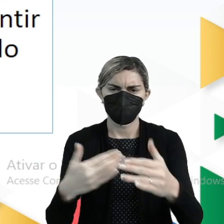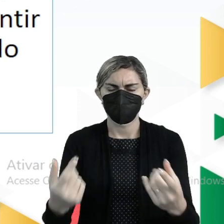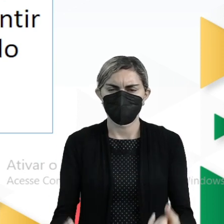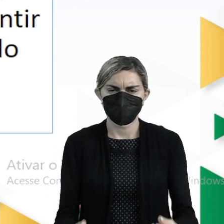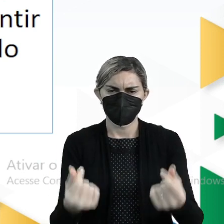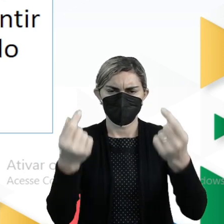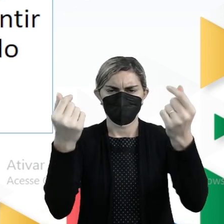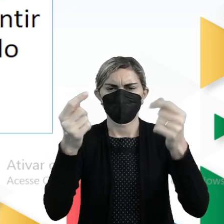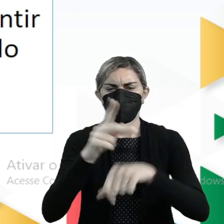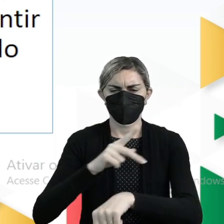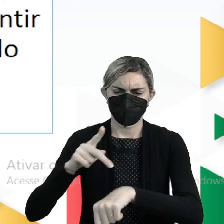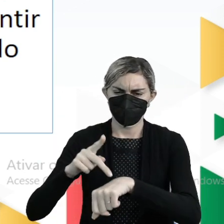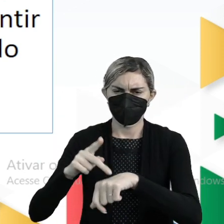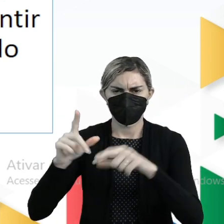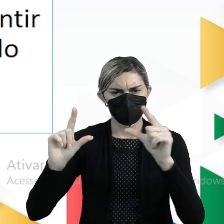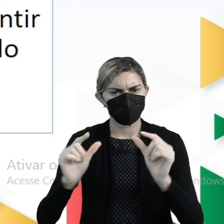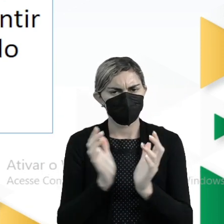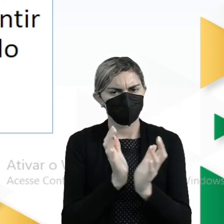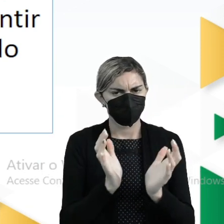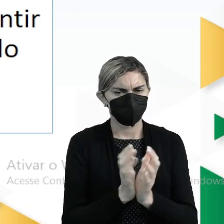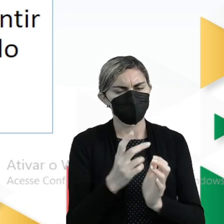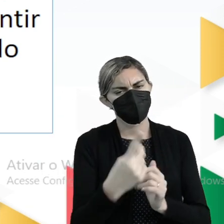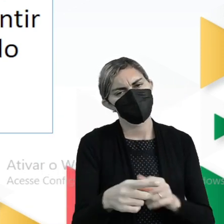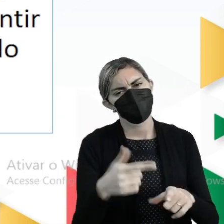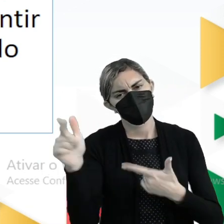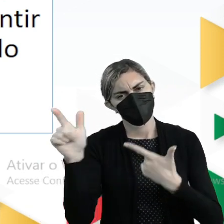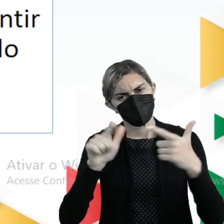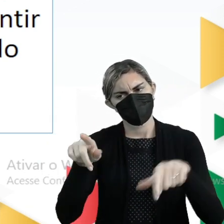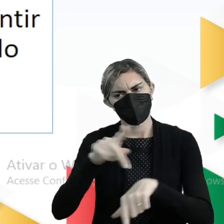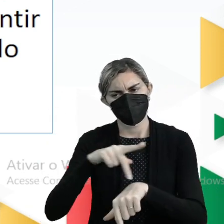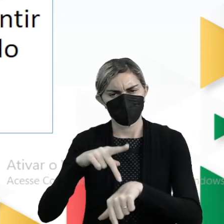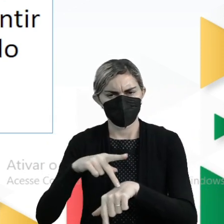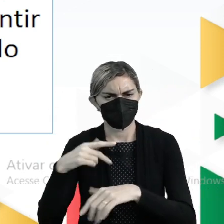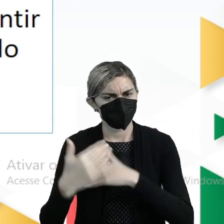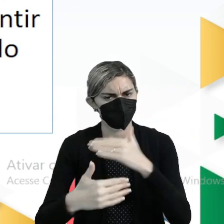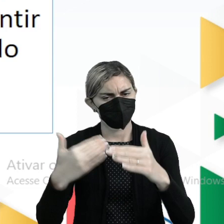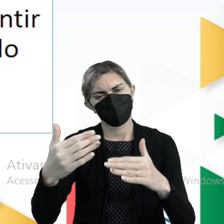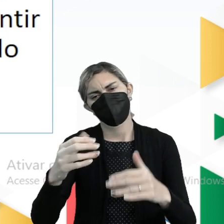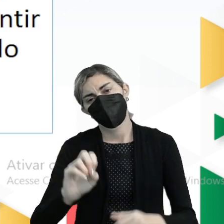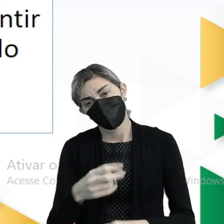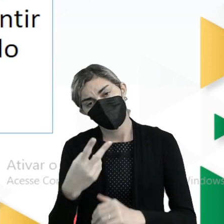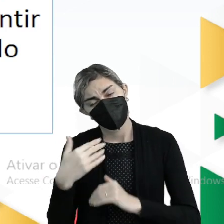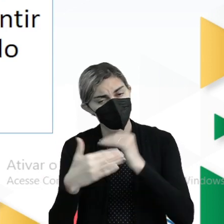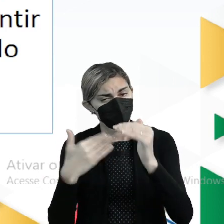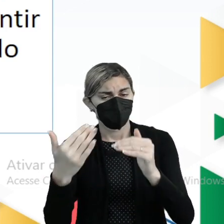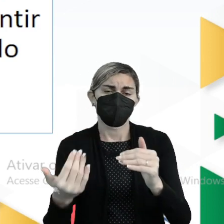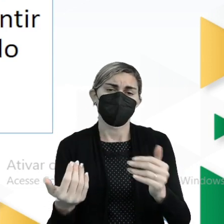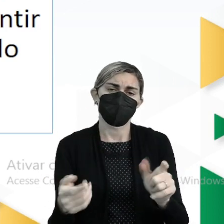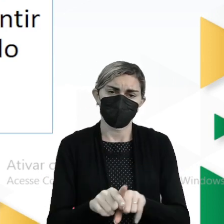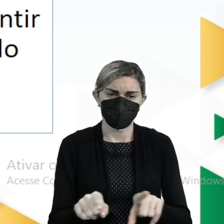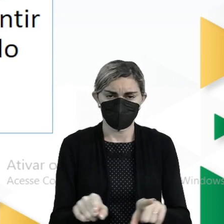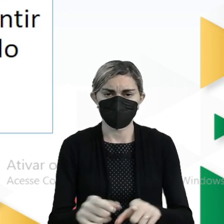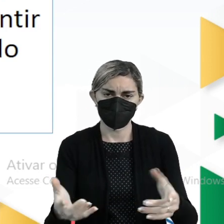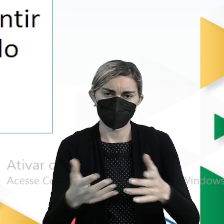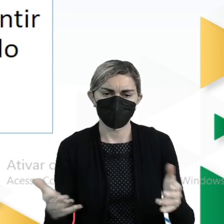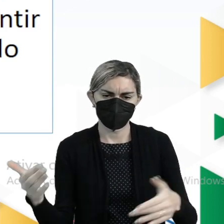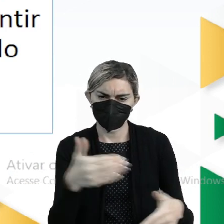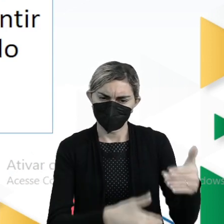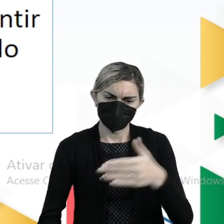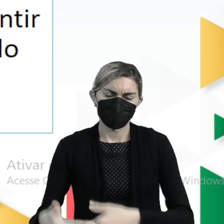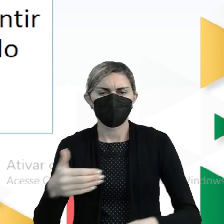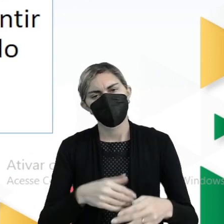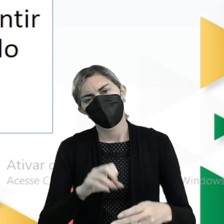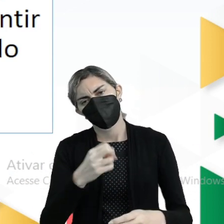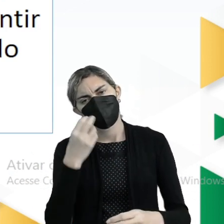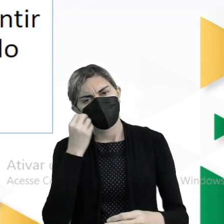economia desses países membros do BRICS e das demais nações subdesenvolvidas ou desenvolvimento que queiram também participar